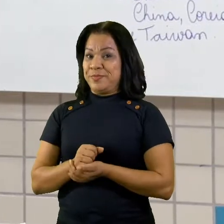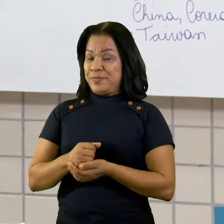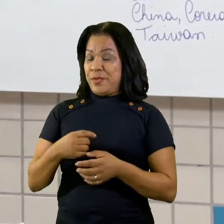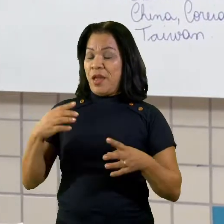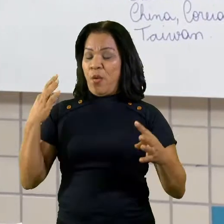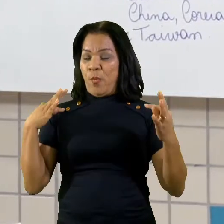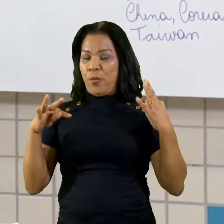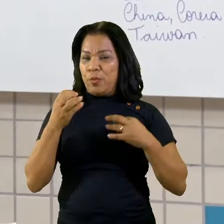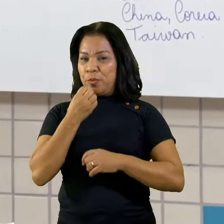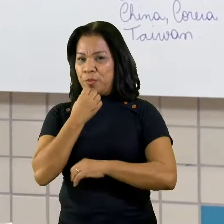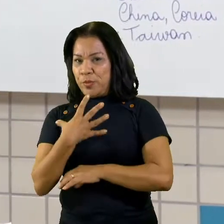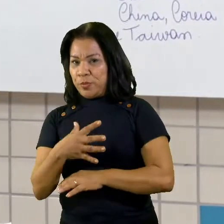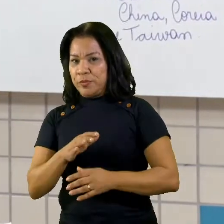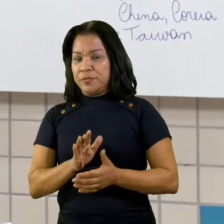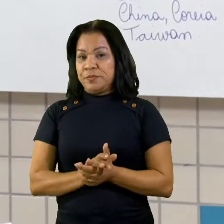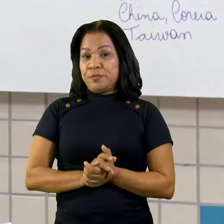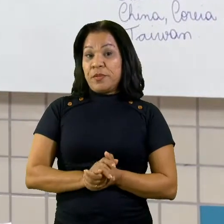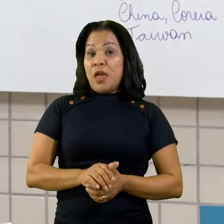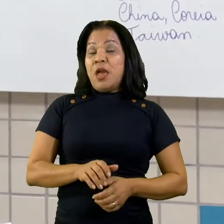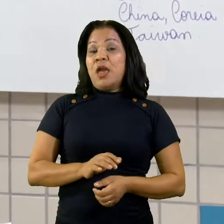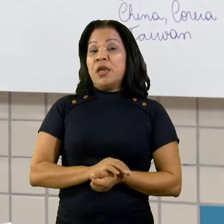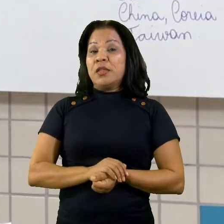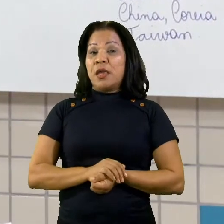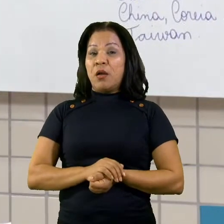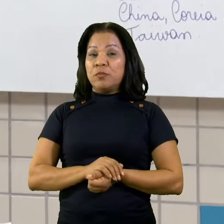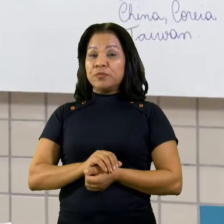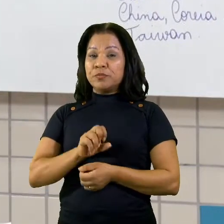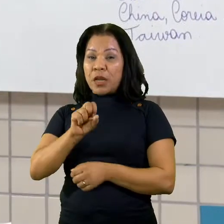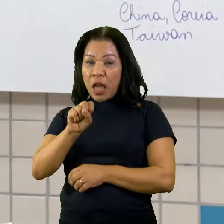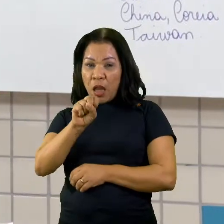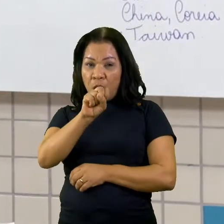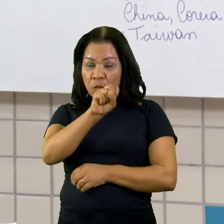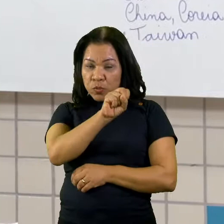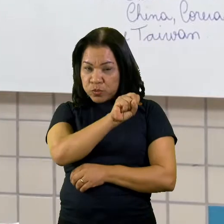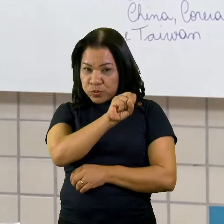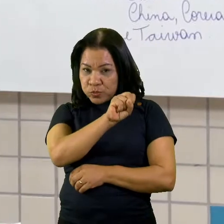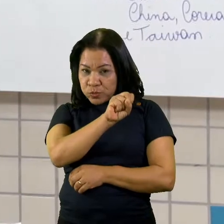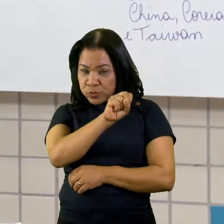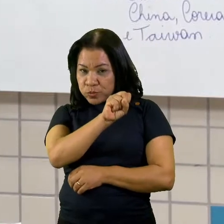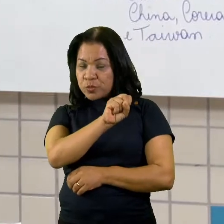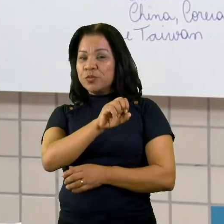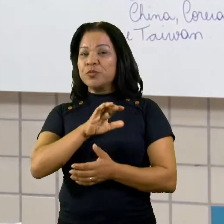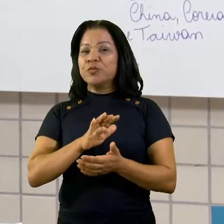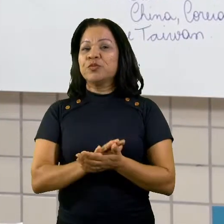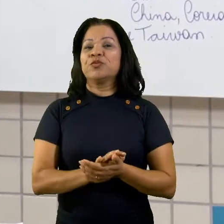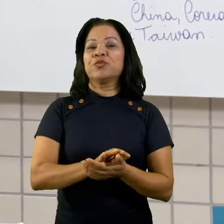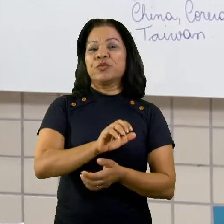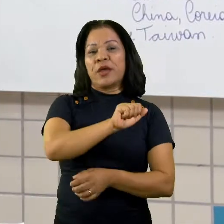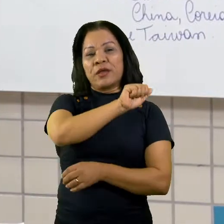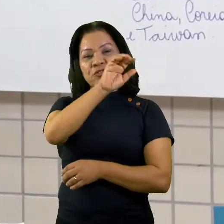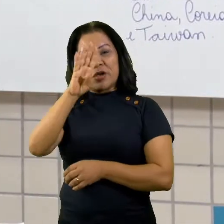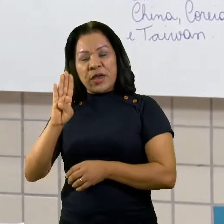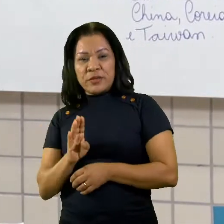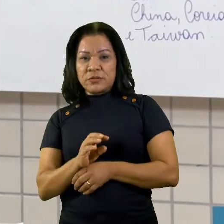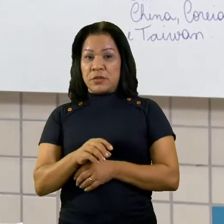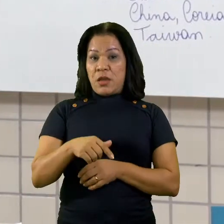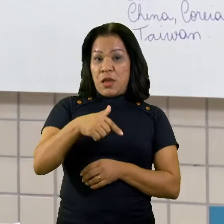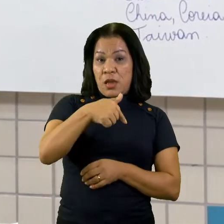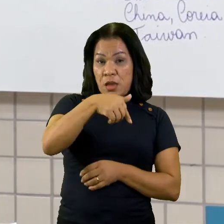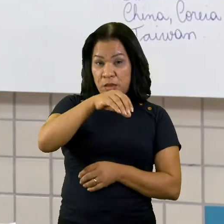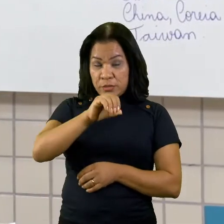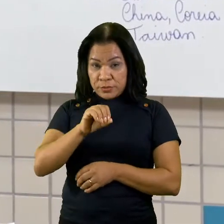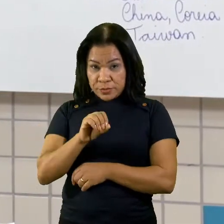sobre o Sudeste Asiático é que 70% da população, acredita-se, estimativa de que 70% da população do